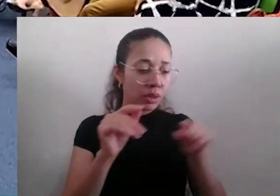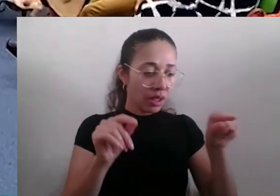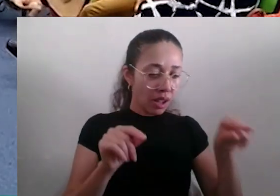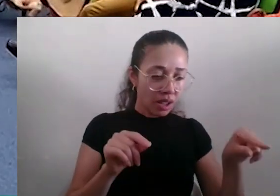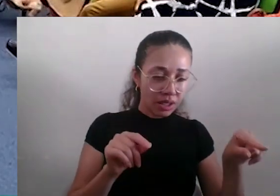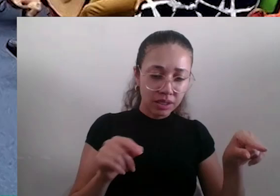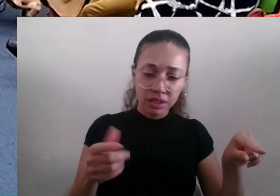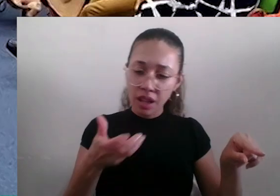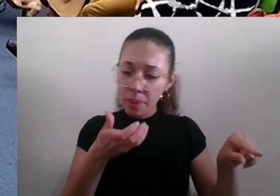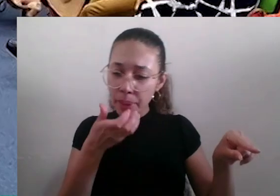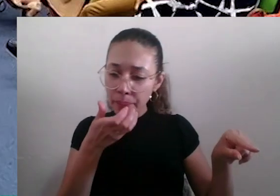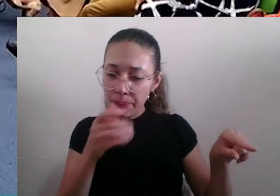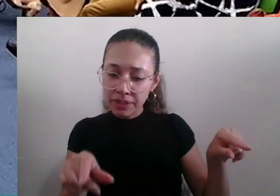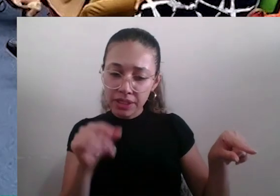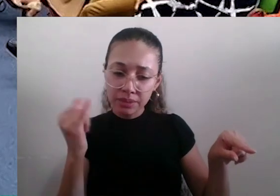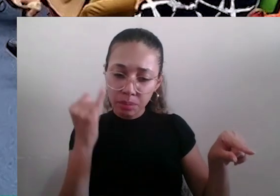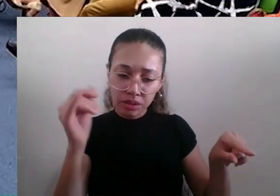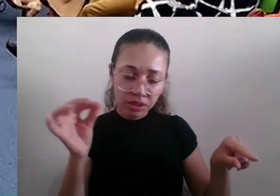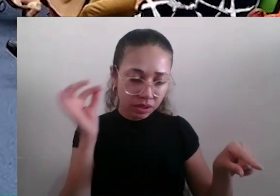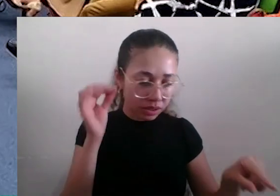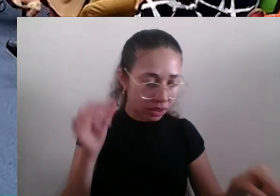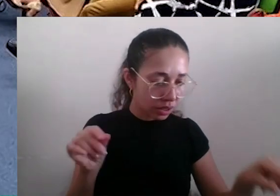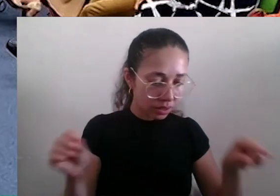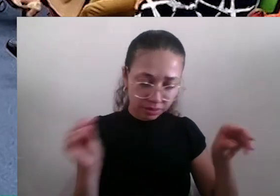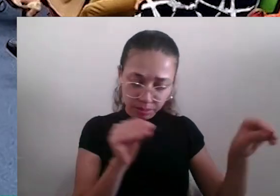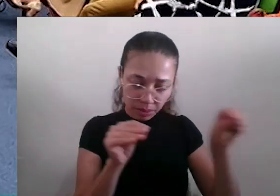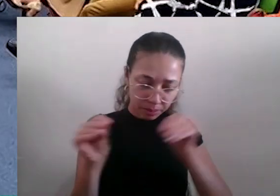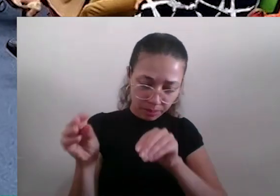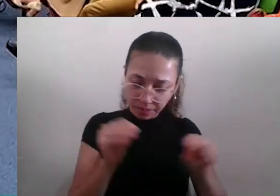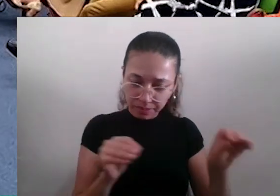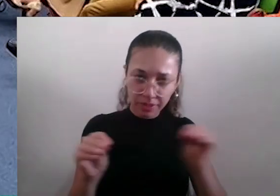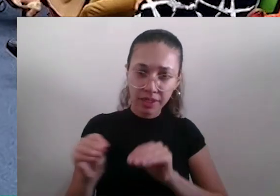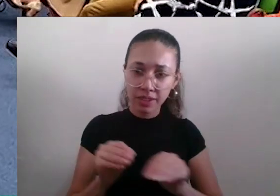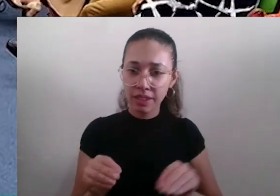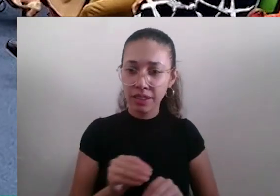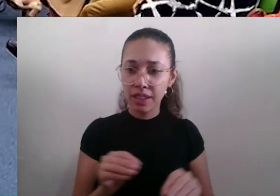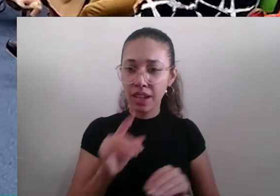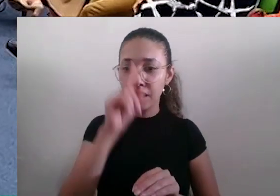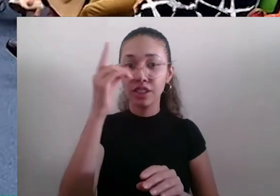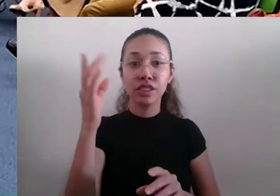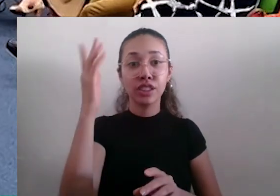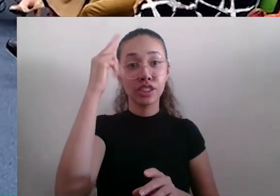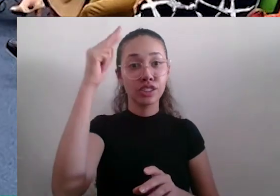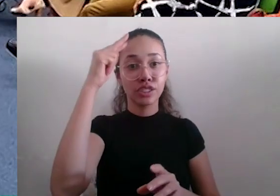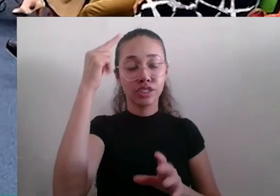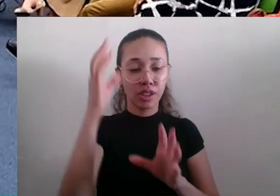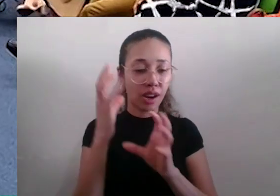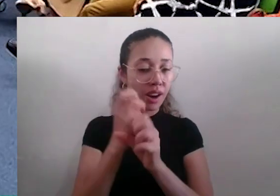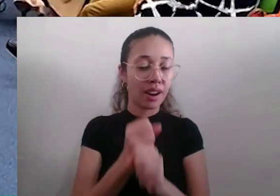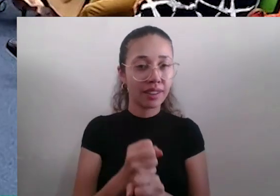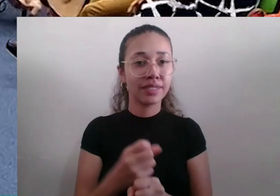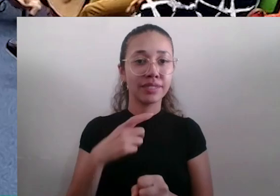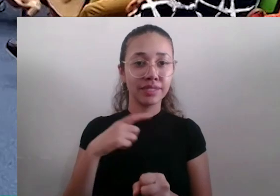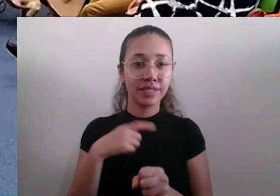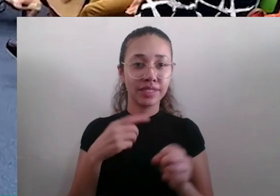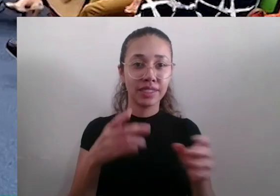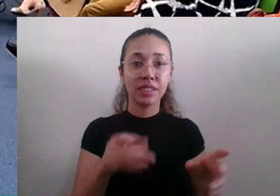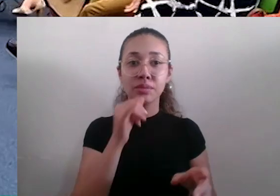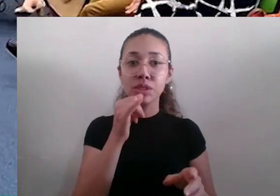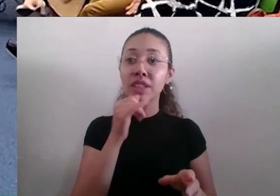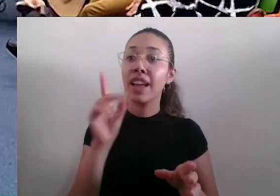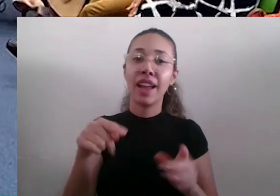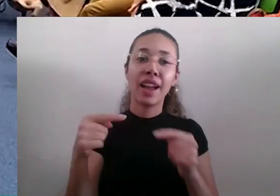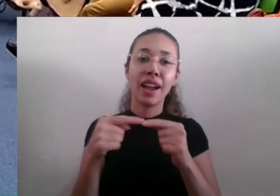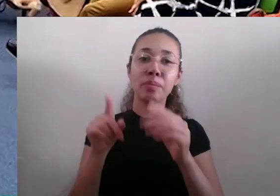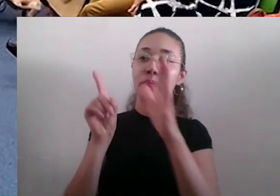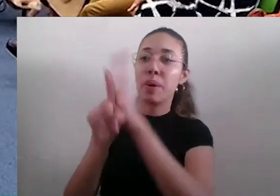aqui é interessante você vai juntar com aquele outro você vai transformar aquilo numa história com começo e meio e fim você vai pegar uma história que é um monte de entrevista e